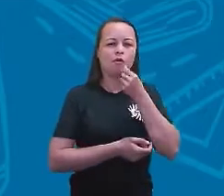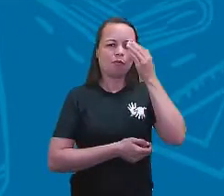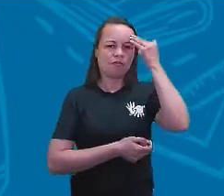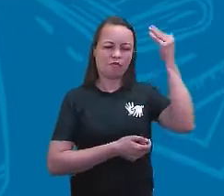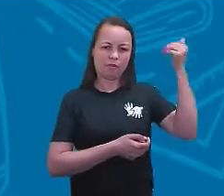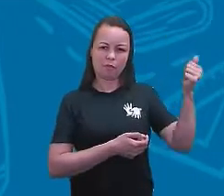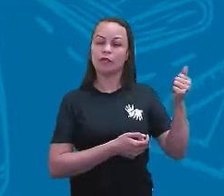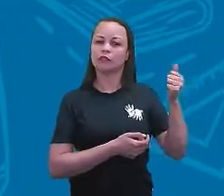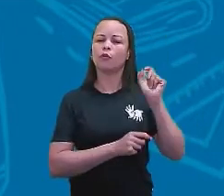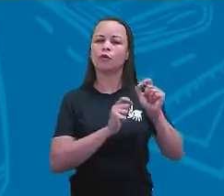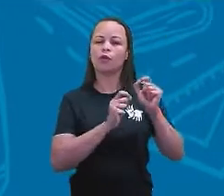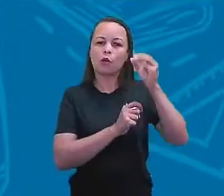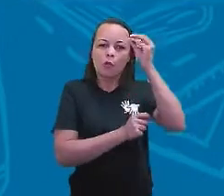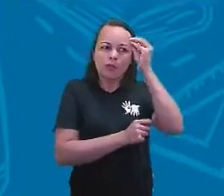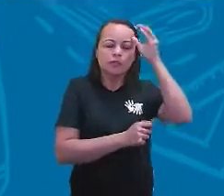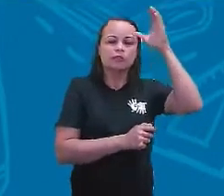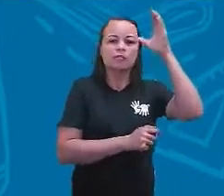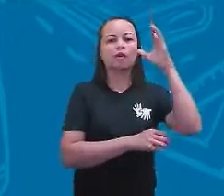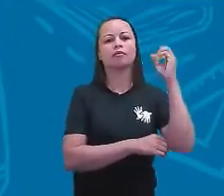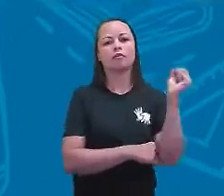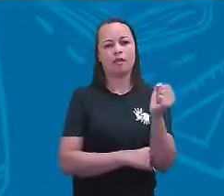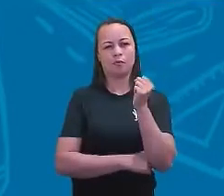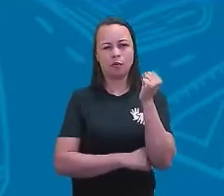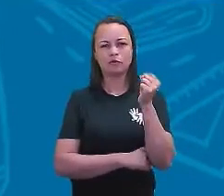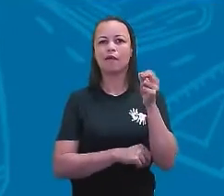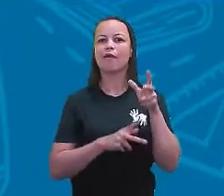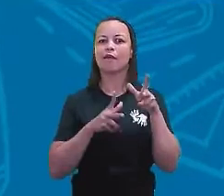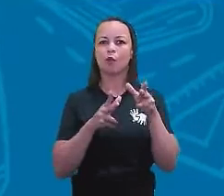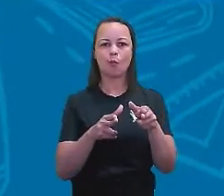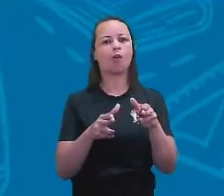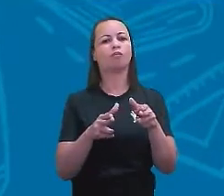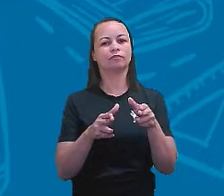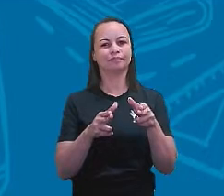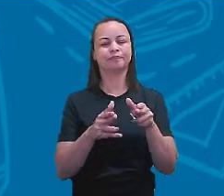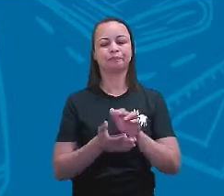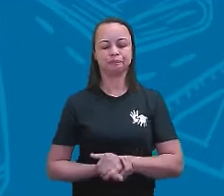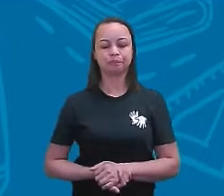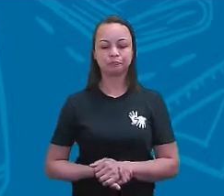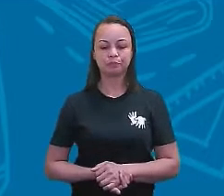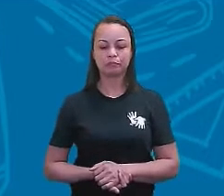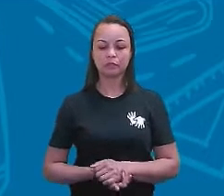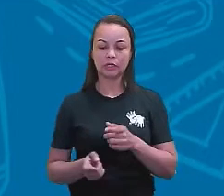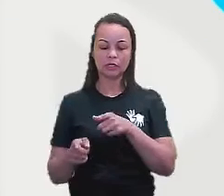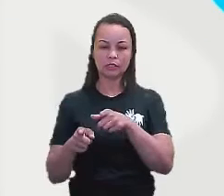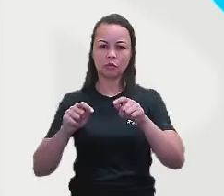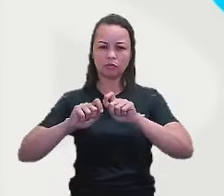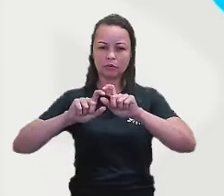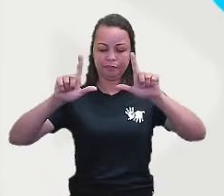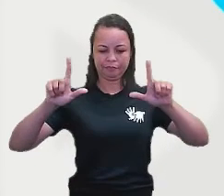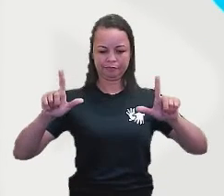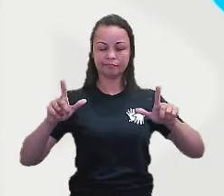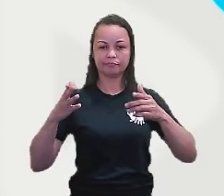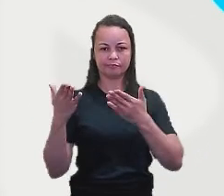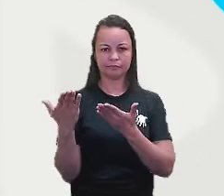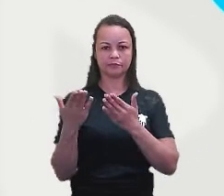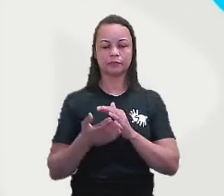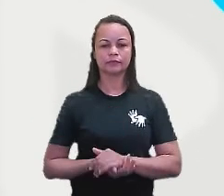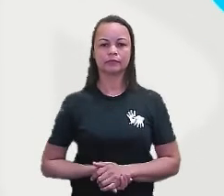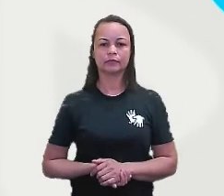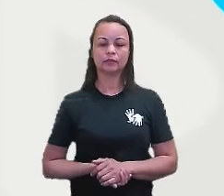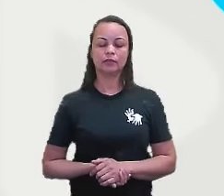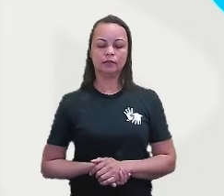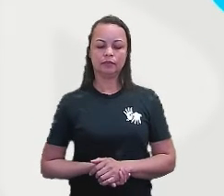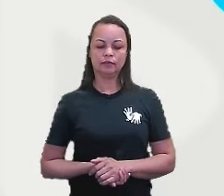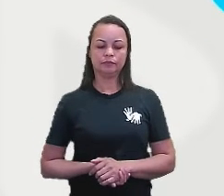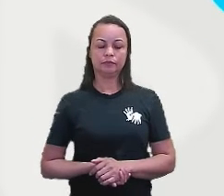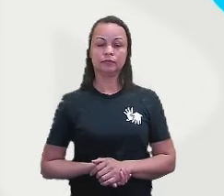poder. Dito tudo isso, vamos para o nosso próximo slide. Então, suponhamos esse recorte aí. Abre essa imagem aí, por favor, Adriano. Esse